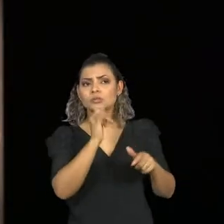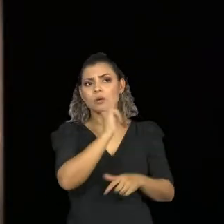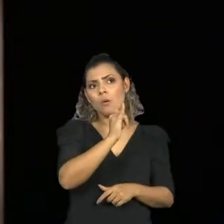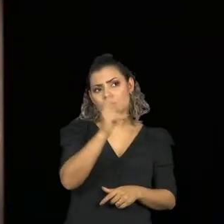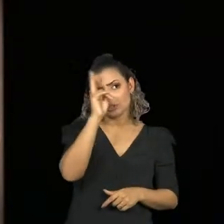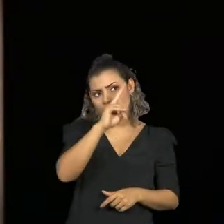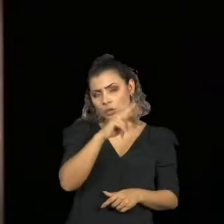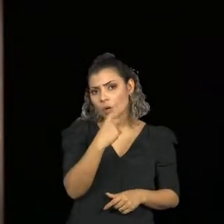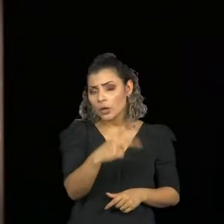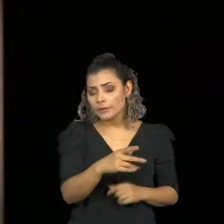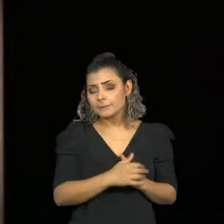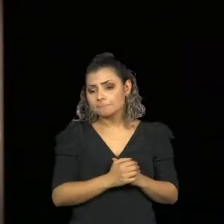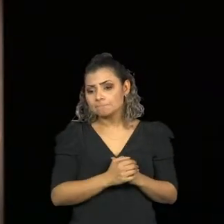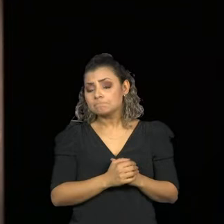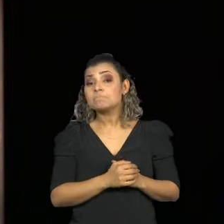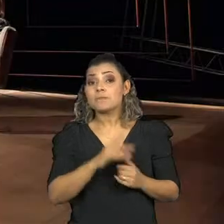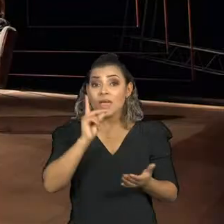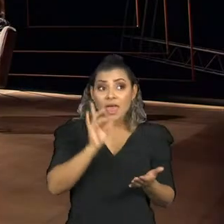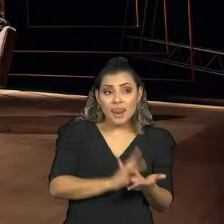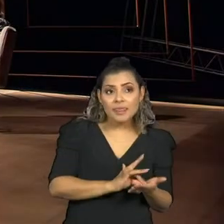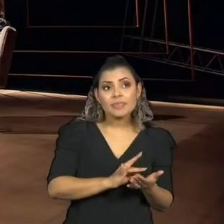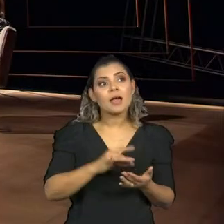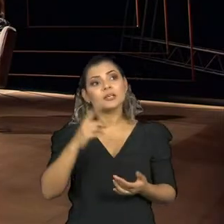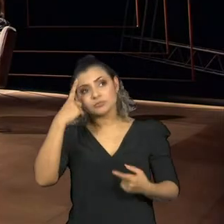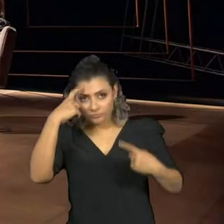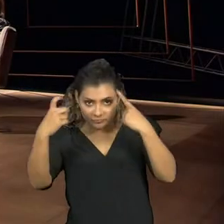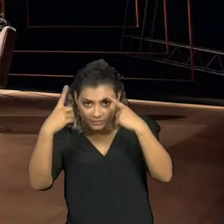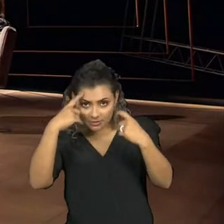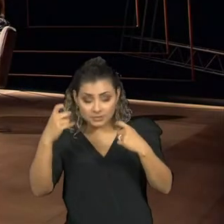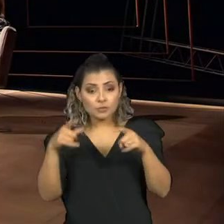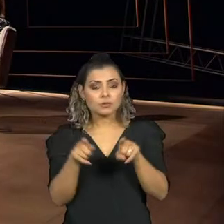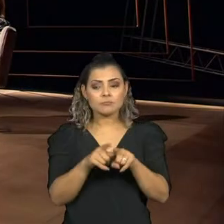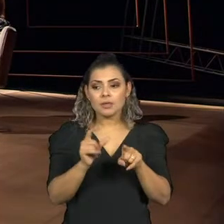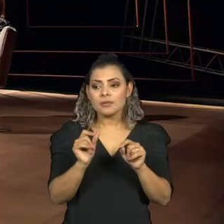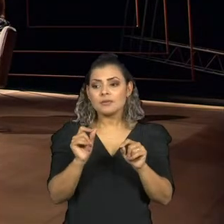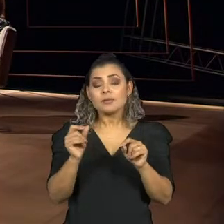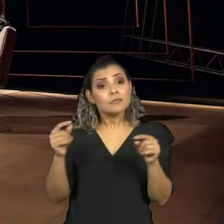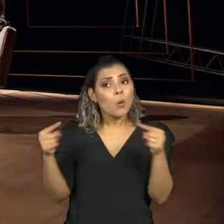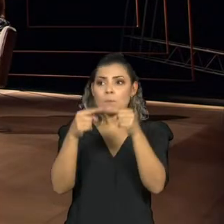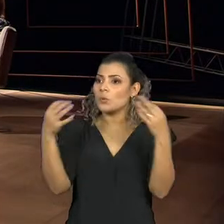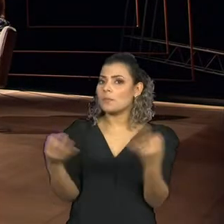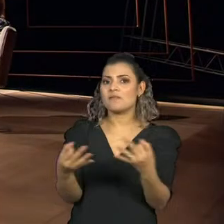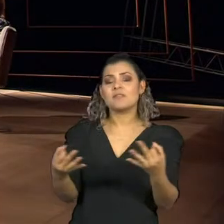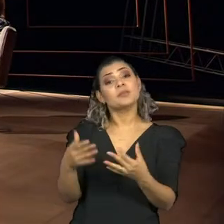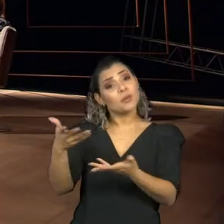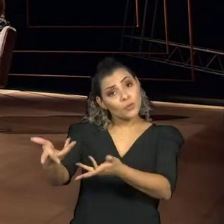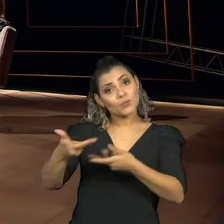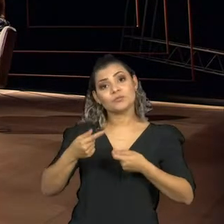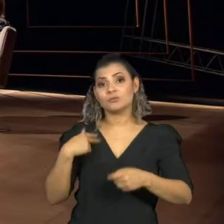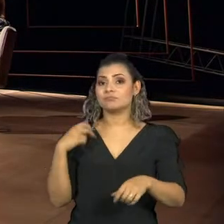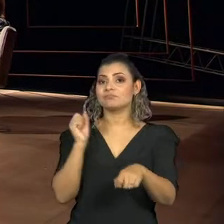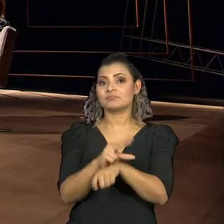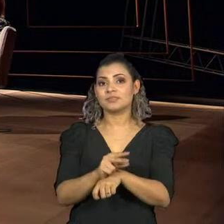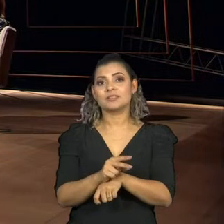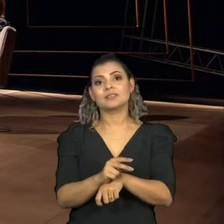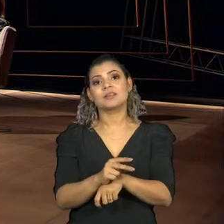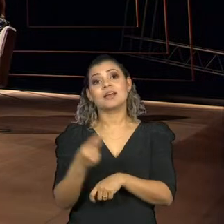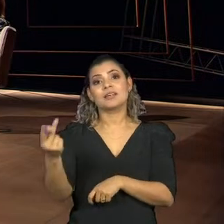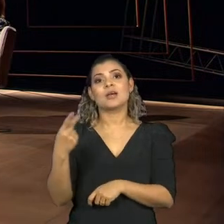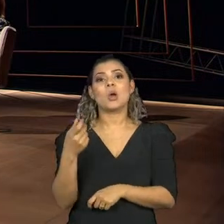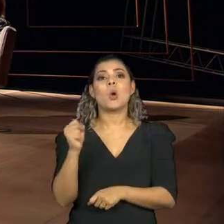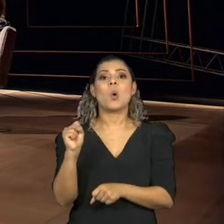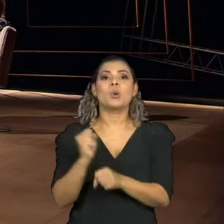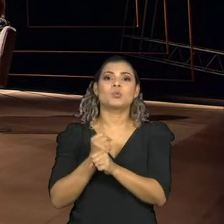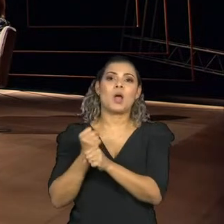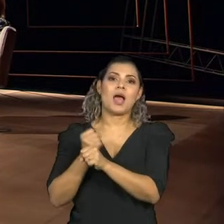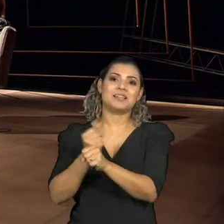Ele tinha realidade e ficção misturada e procuravam isso no Fantástico. Aí convidaram a gente para o Fantástico, onde a gente ficou 8